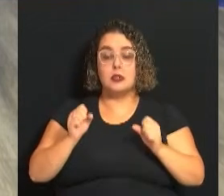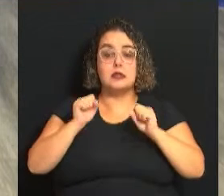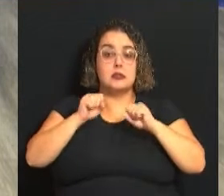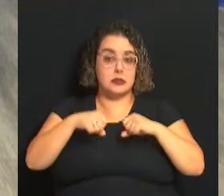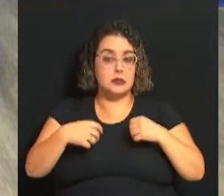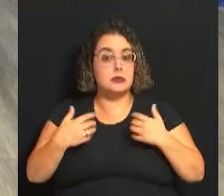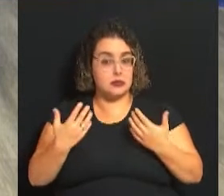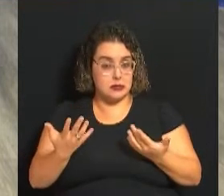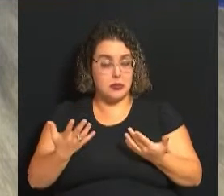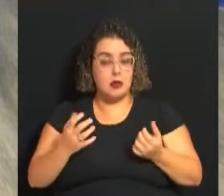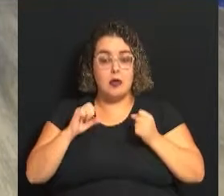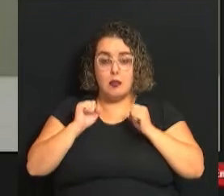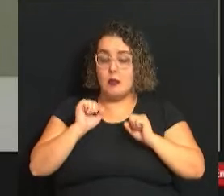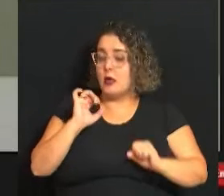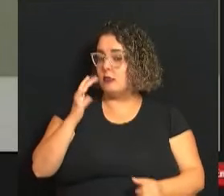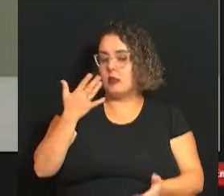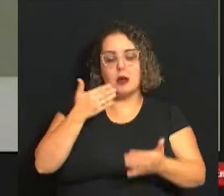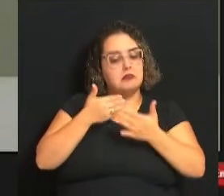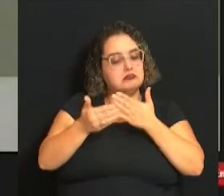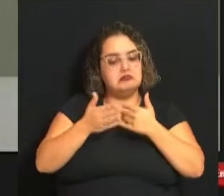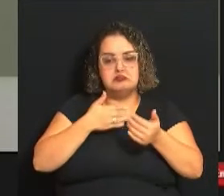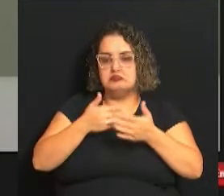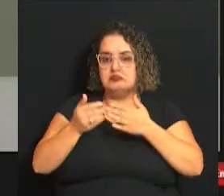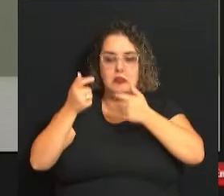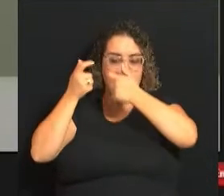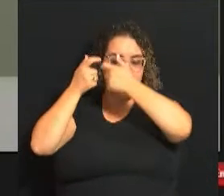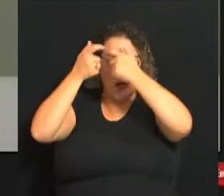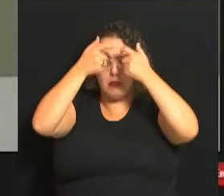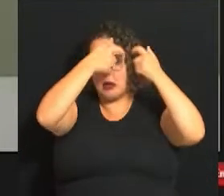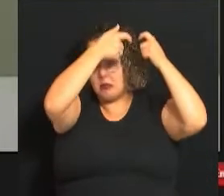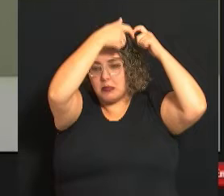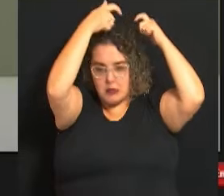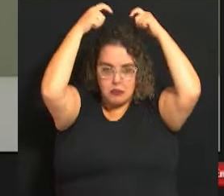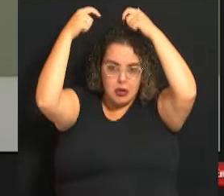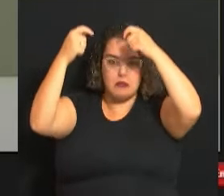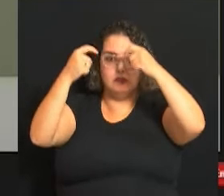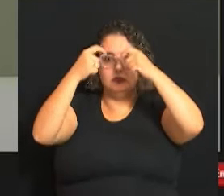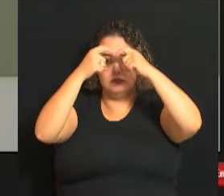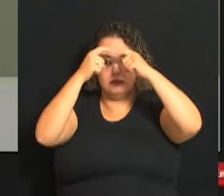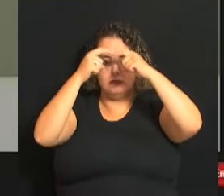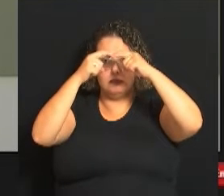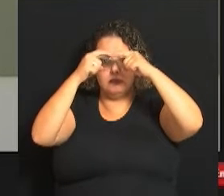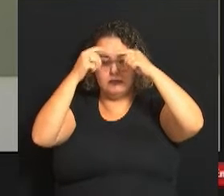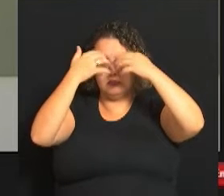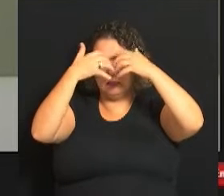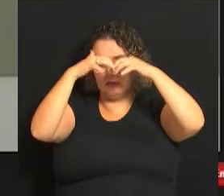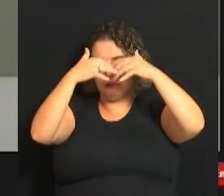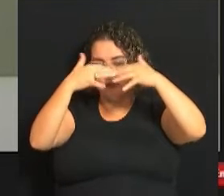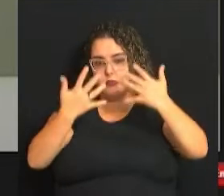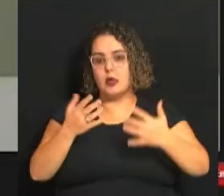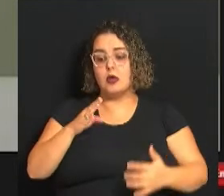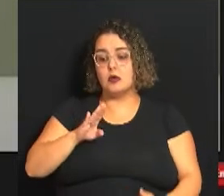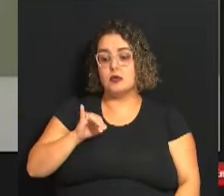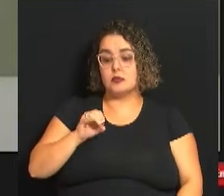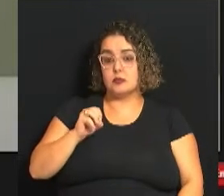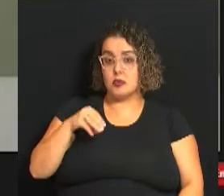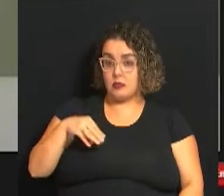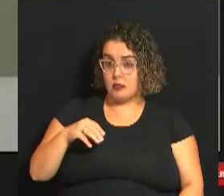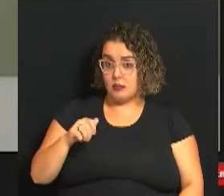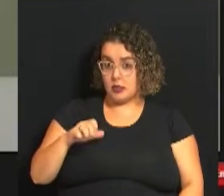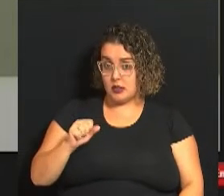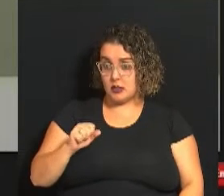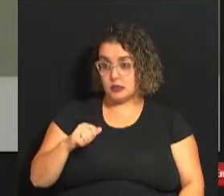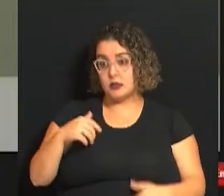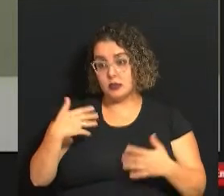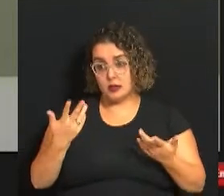Sim, ele pode surgir em qualquer parte do cérebro. Os gliomas, como eu disse anteriormente, normalmente